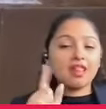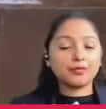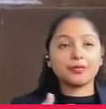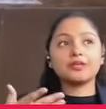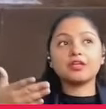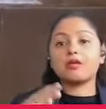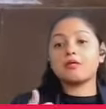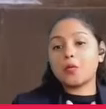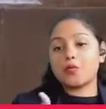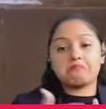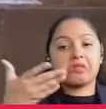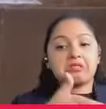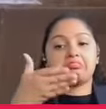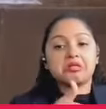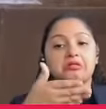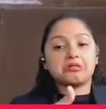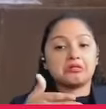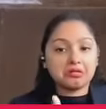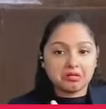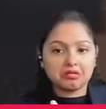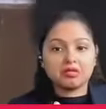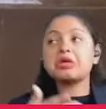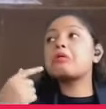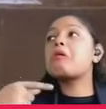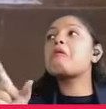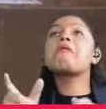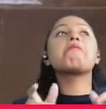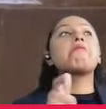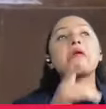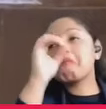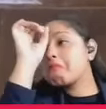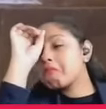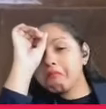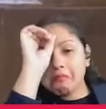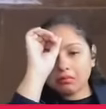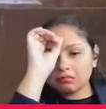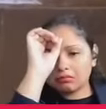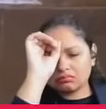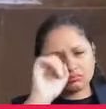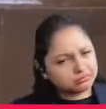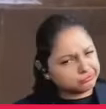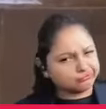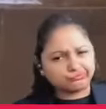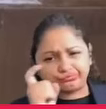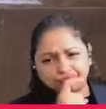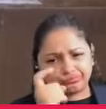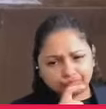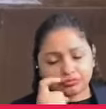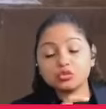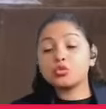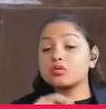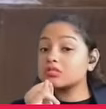ônibus sem saber para onde eles estavam indo ninguém entrou naqueles ônibus sem saber para onde tava indo foi avisado